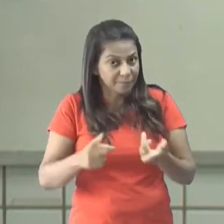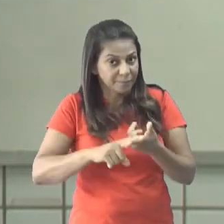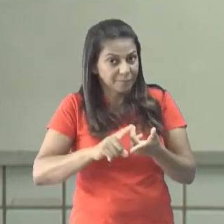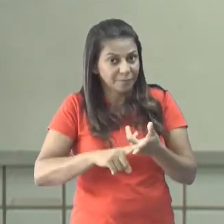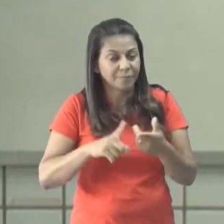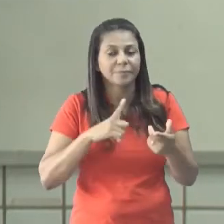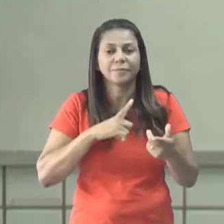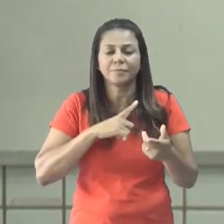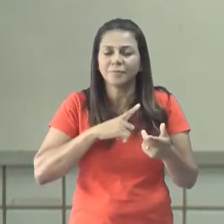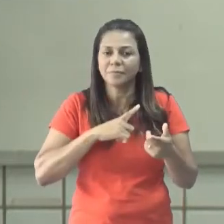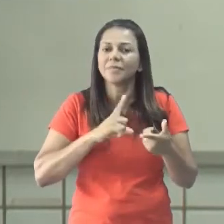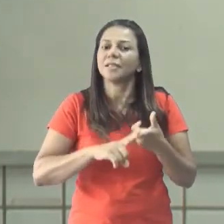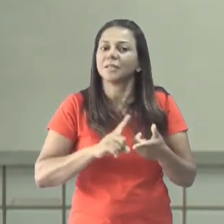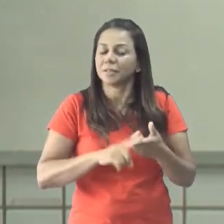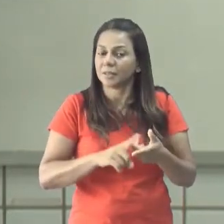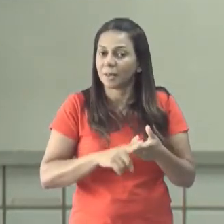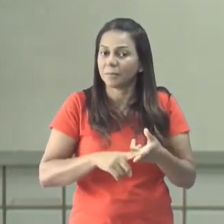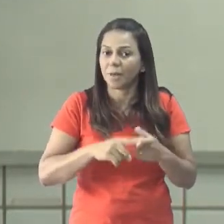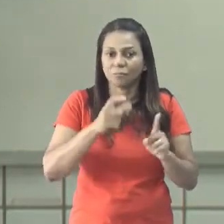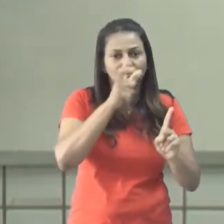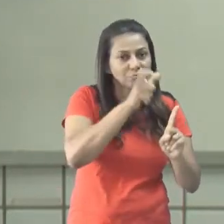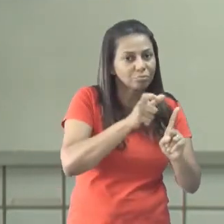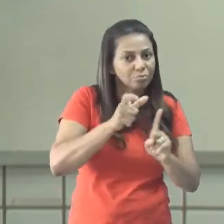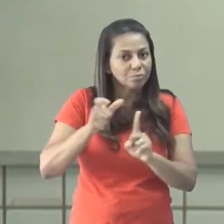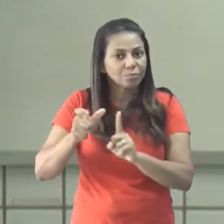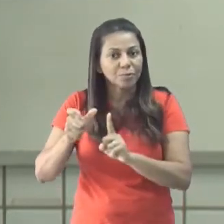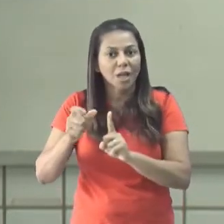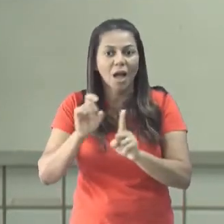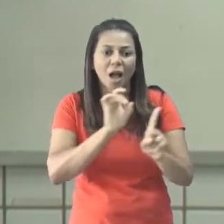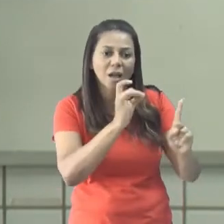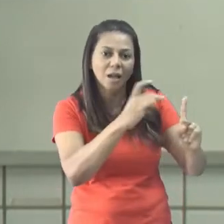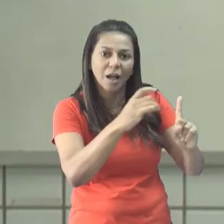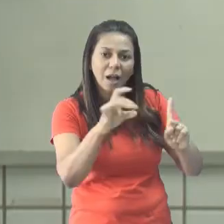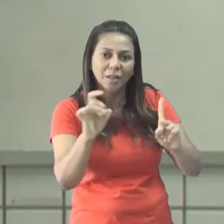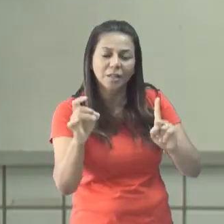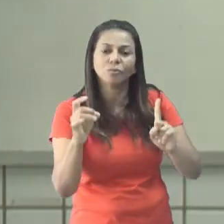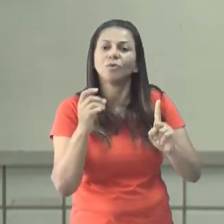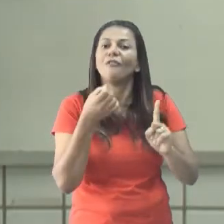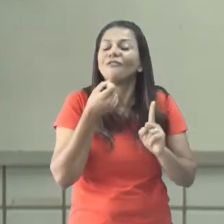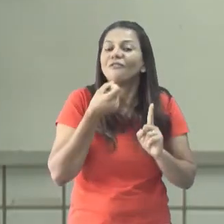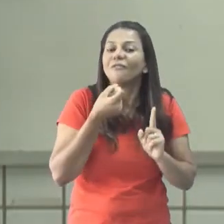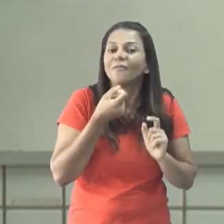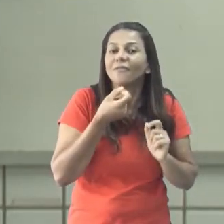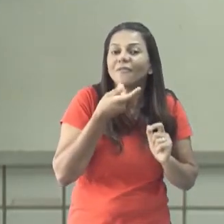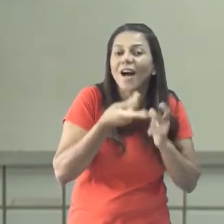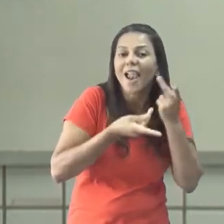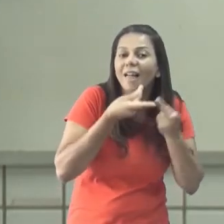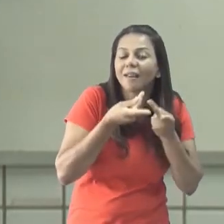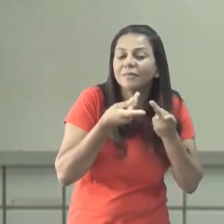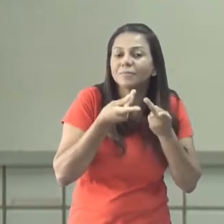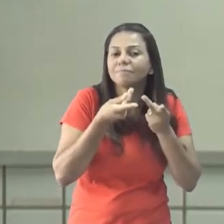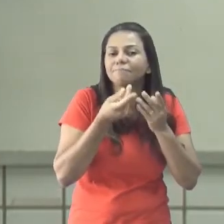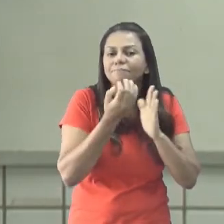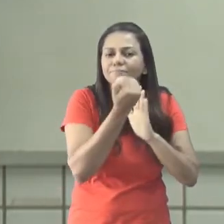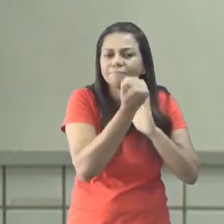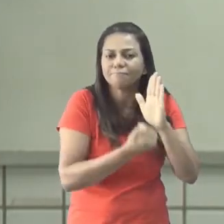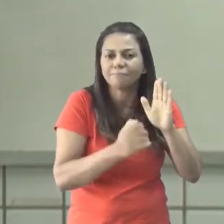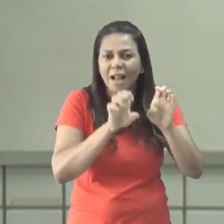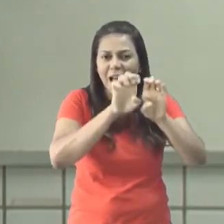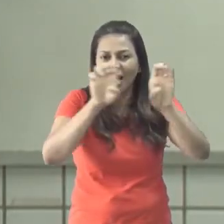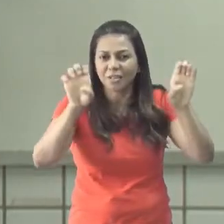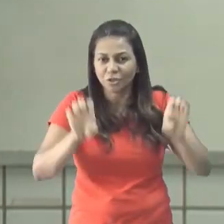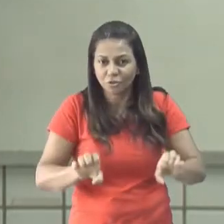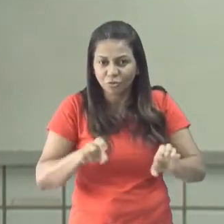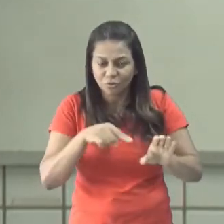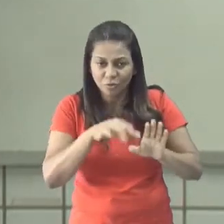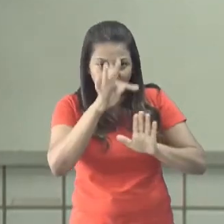tem os personagens e as falas dos personagens. Essa estrutura é diferente daquela estrutura